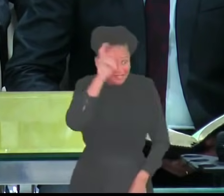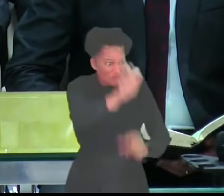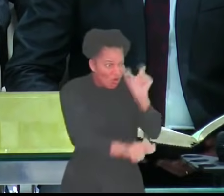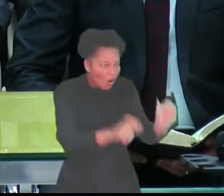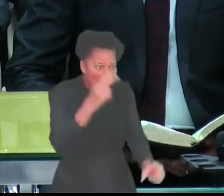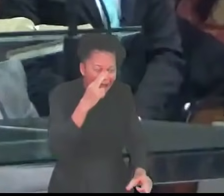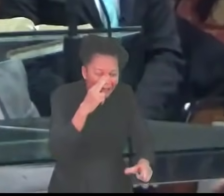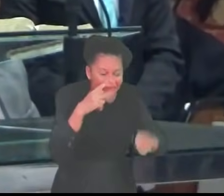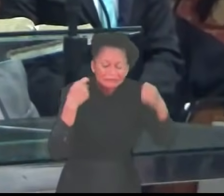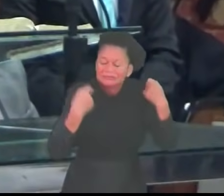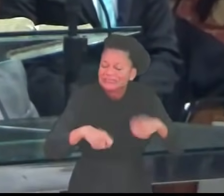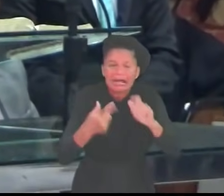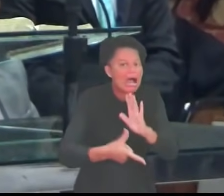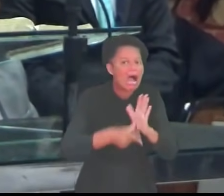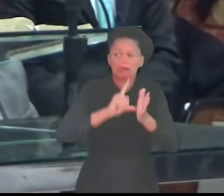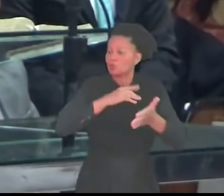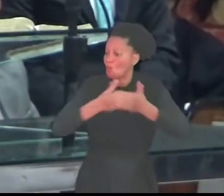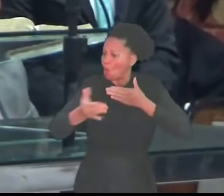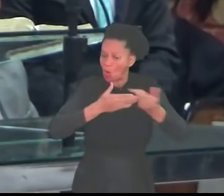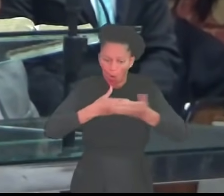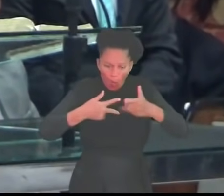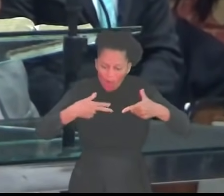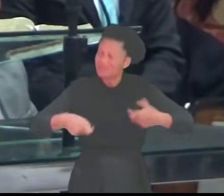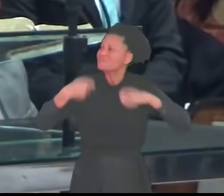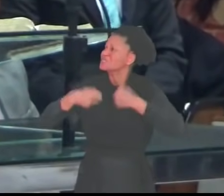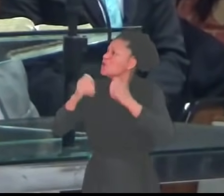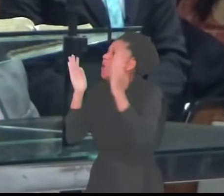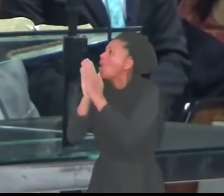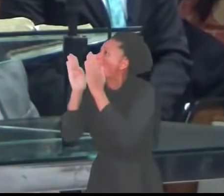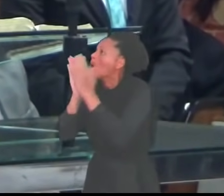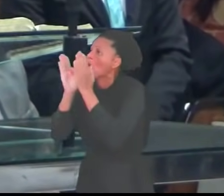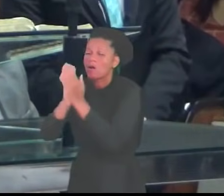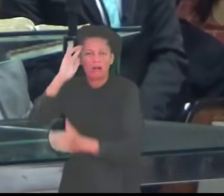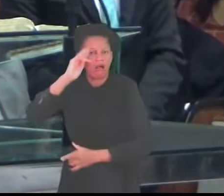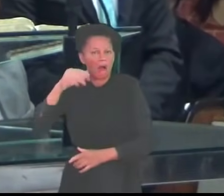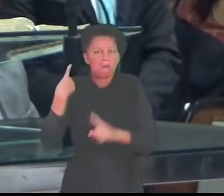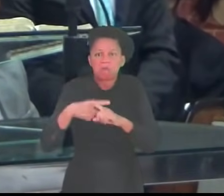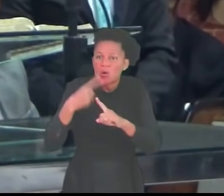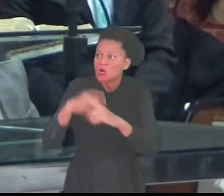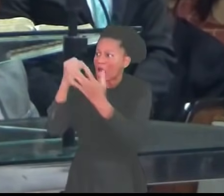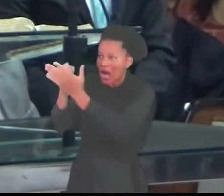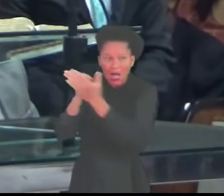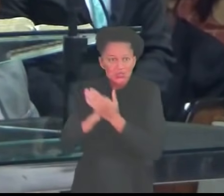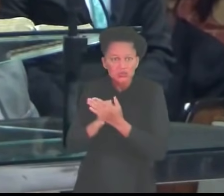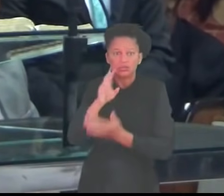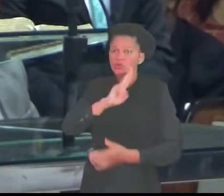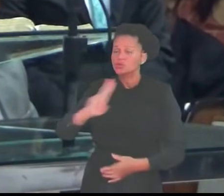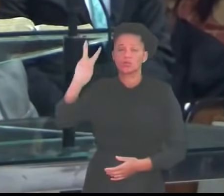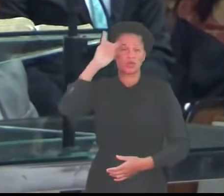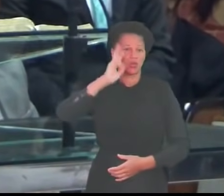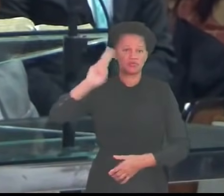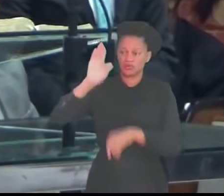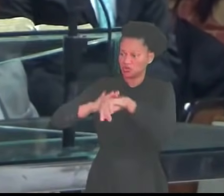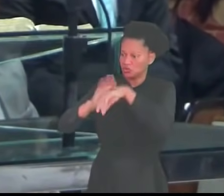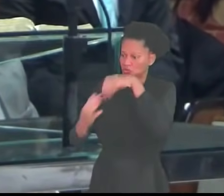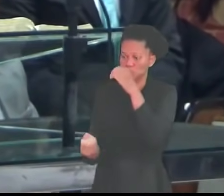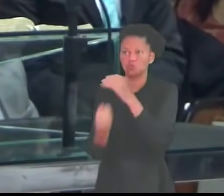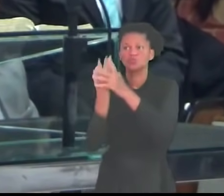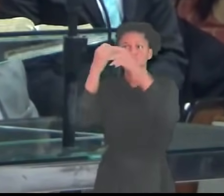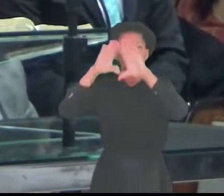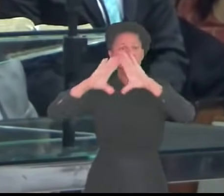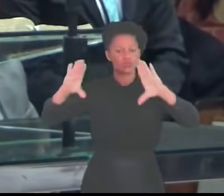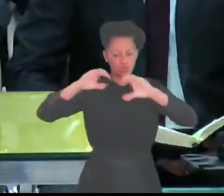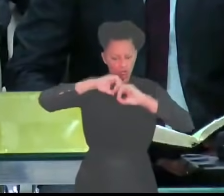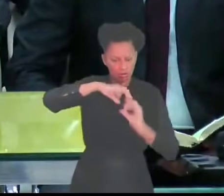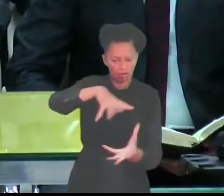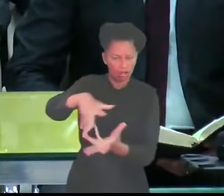Deus, porque o nosso socorro está no nome do Senhor que fez o céu e a terra.